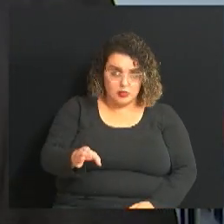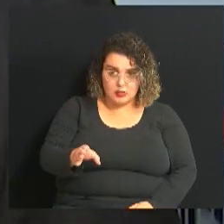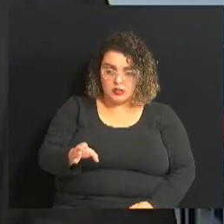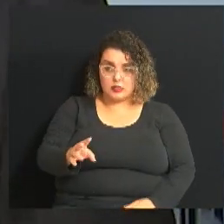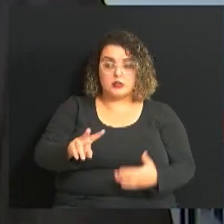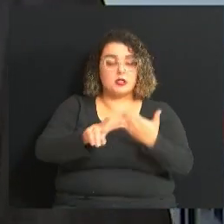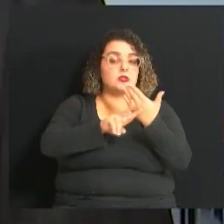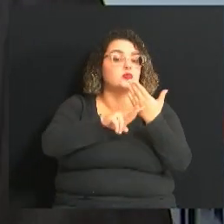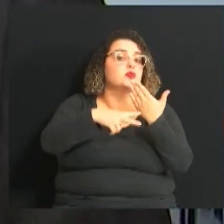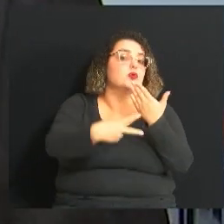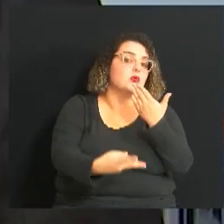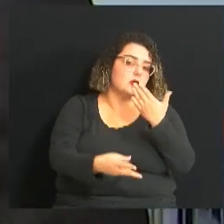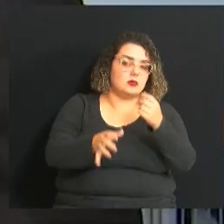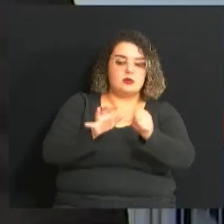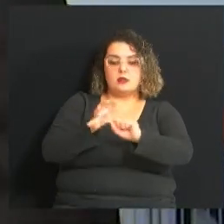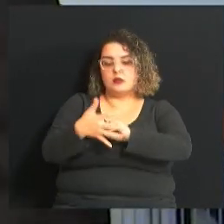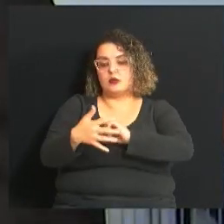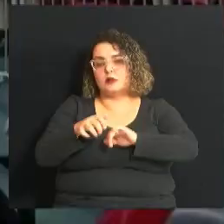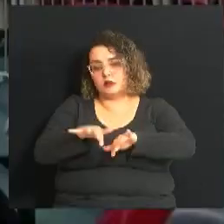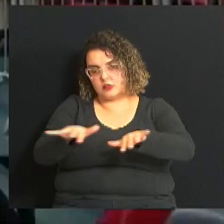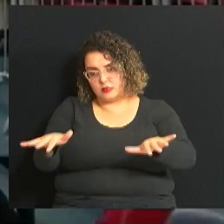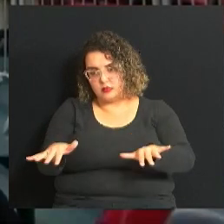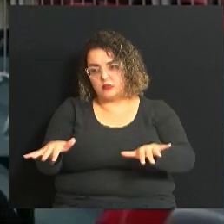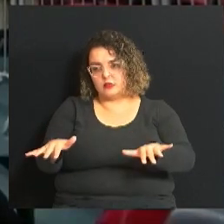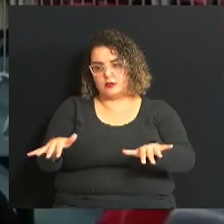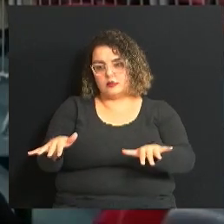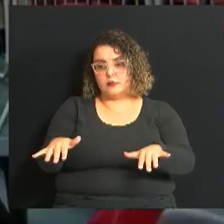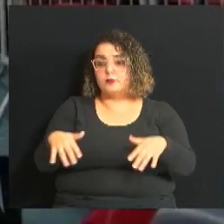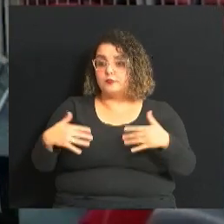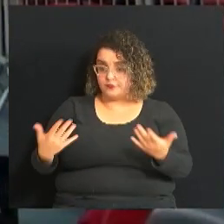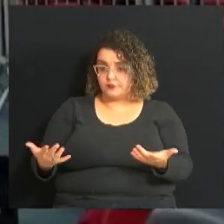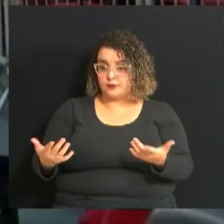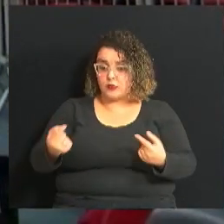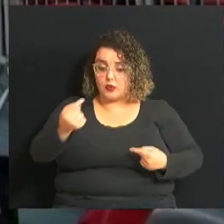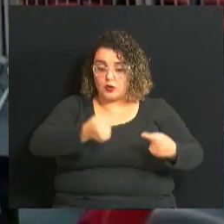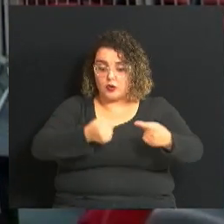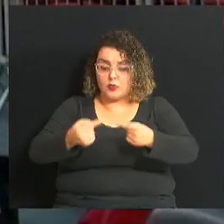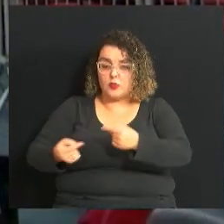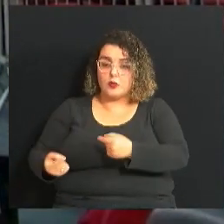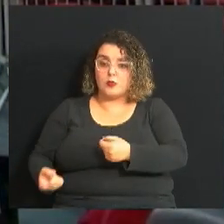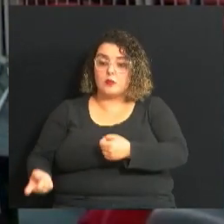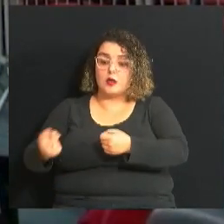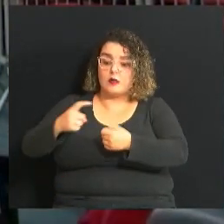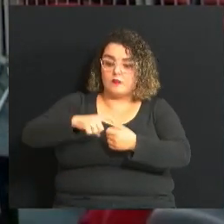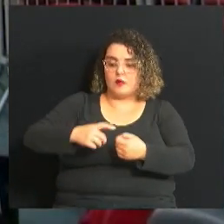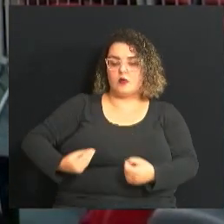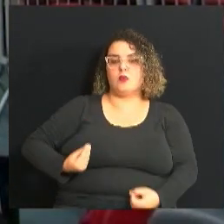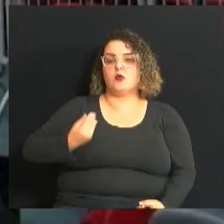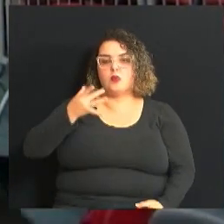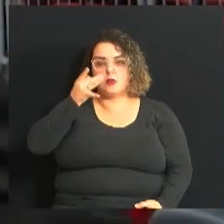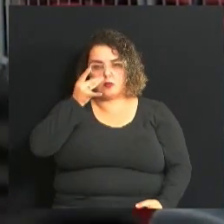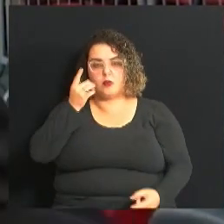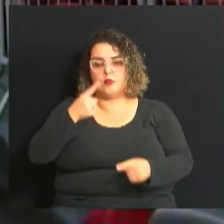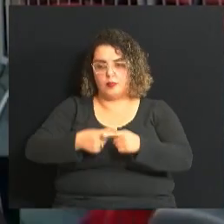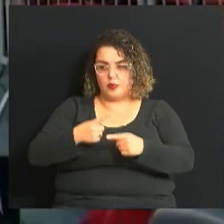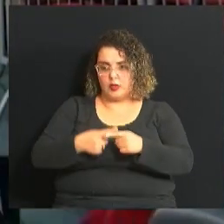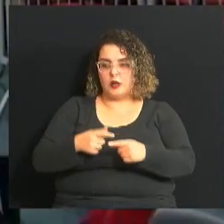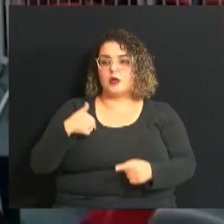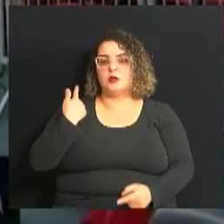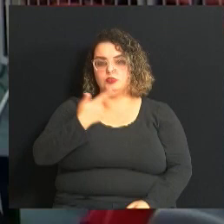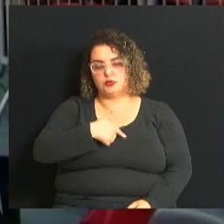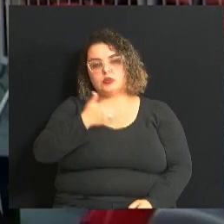consequências da pandemia da covide 19vão debate sobre o retorno presencial porque realmente as nossas